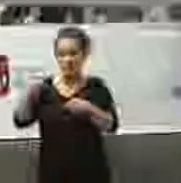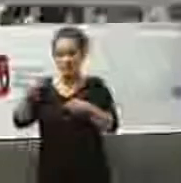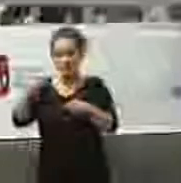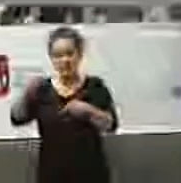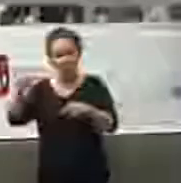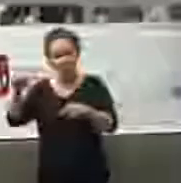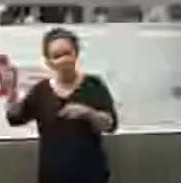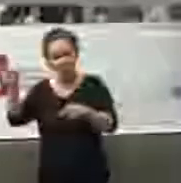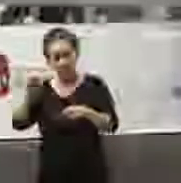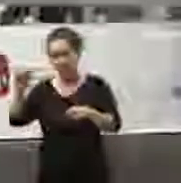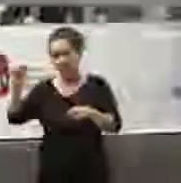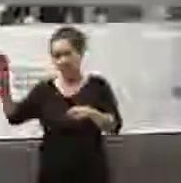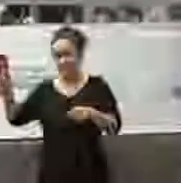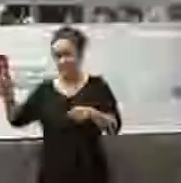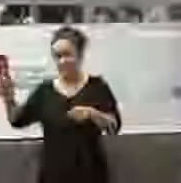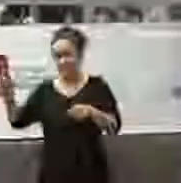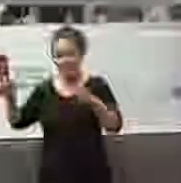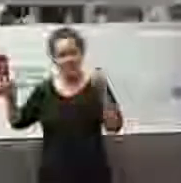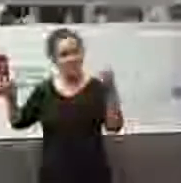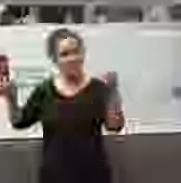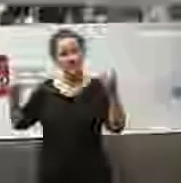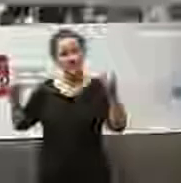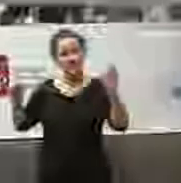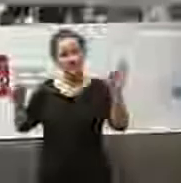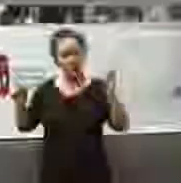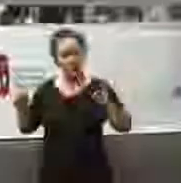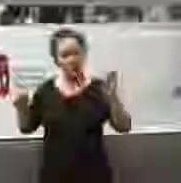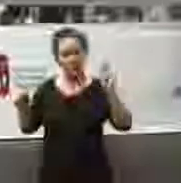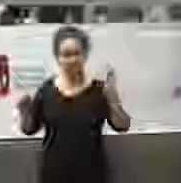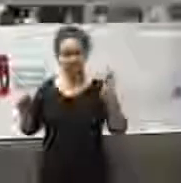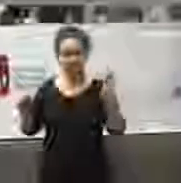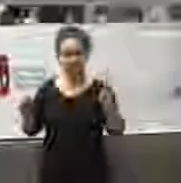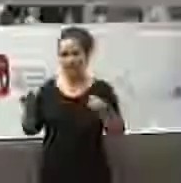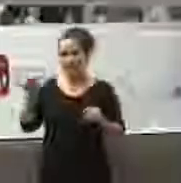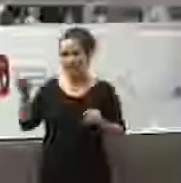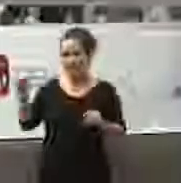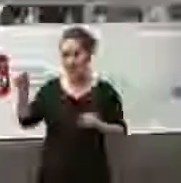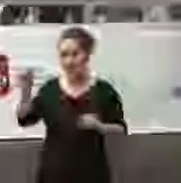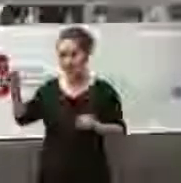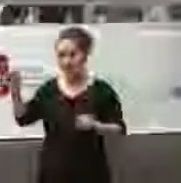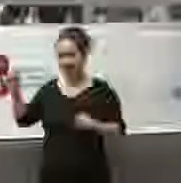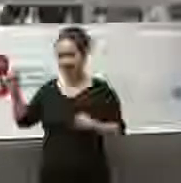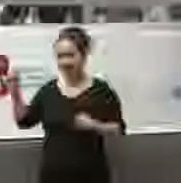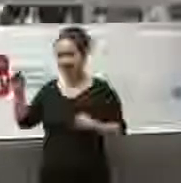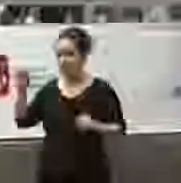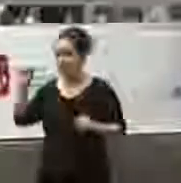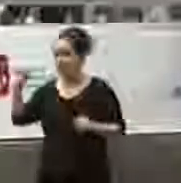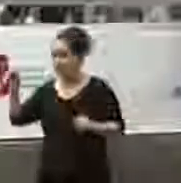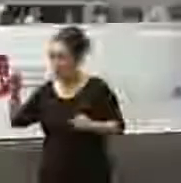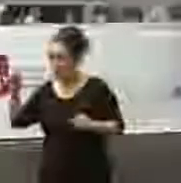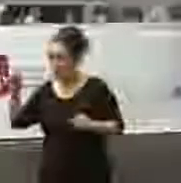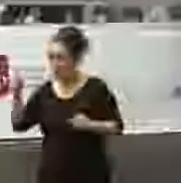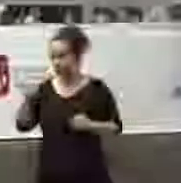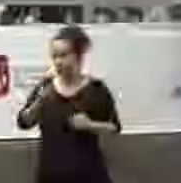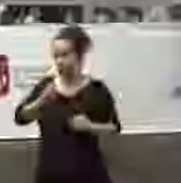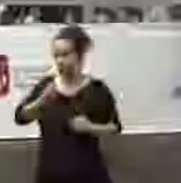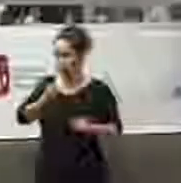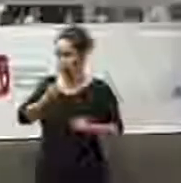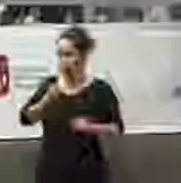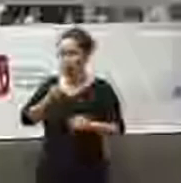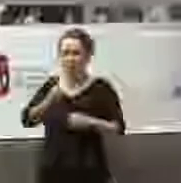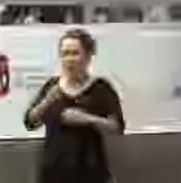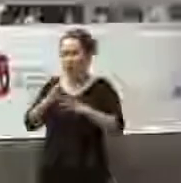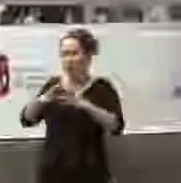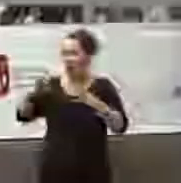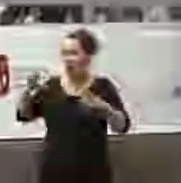30% como hemofilia b primo filiar nós damos fator 8 e como tem um grande número de hemofílicos né